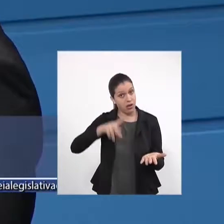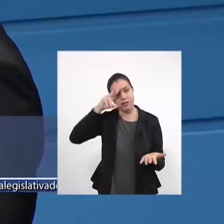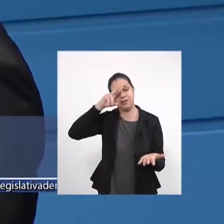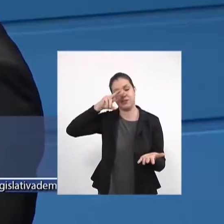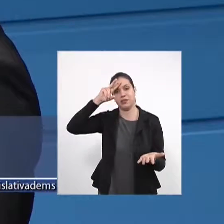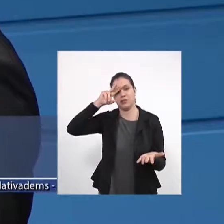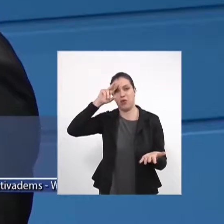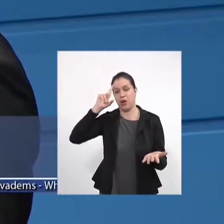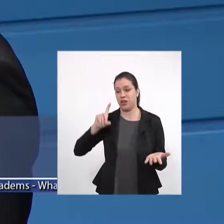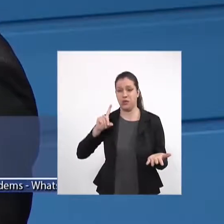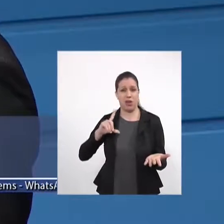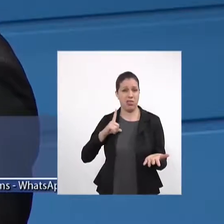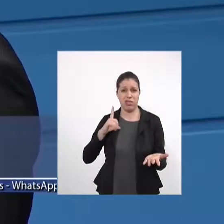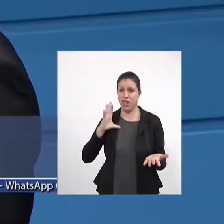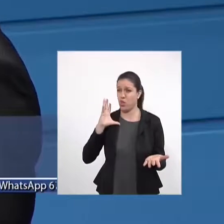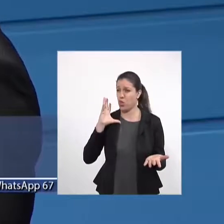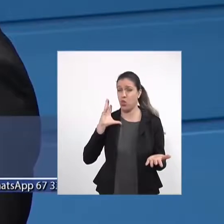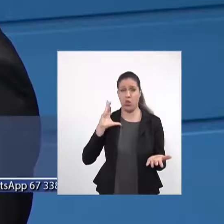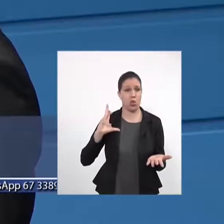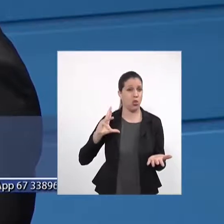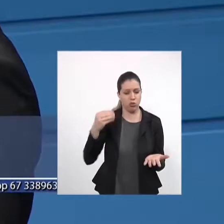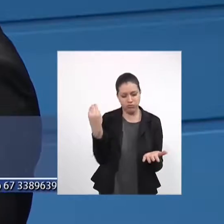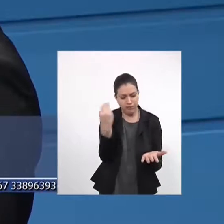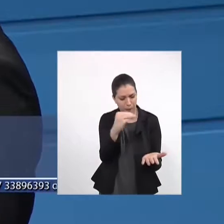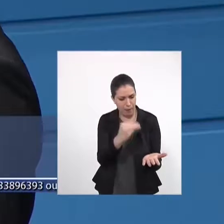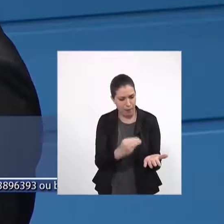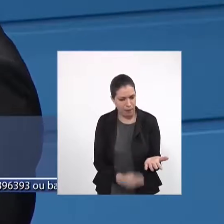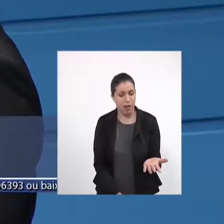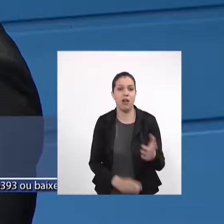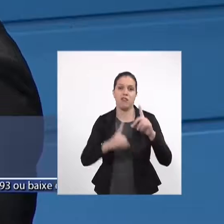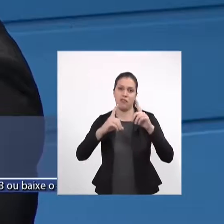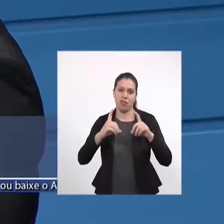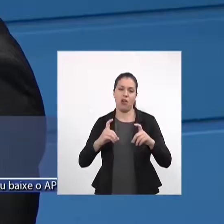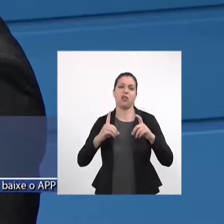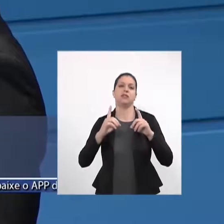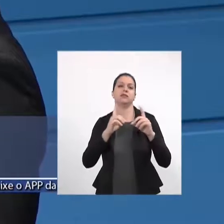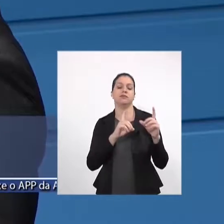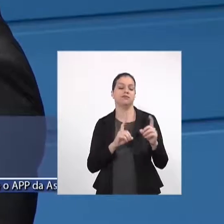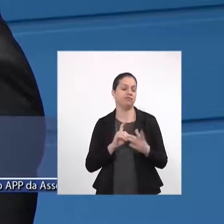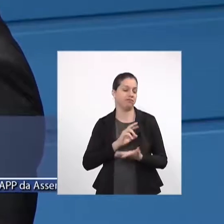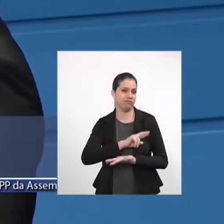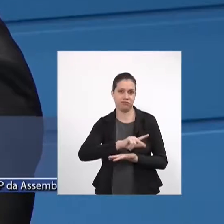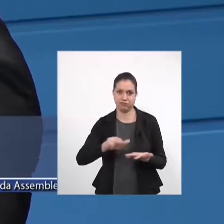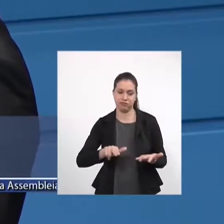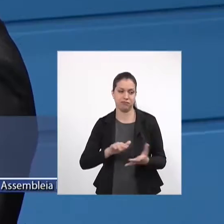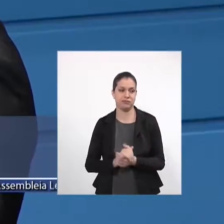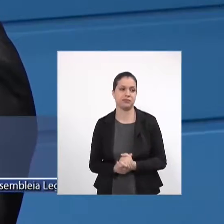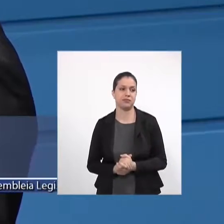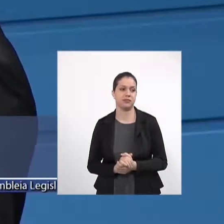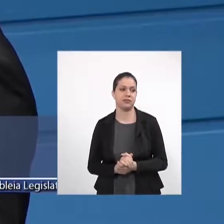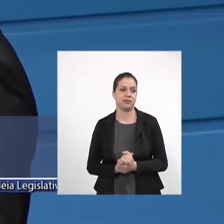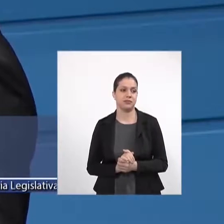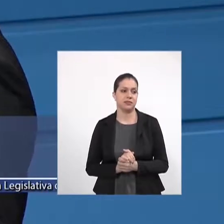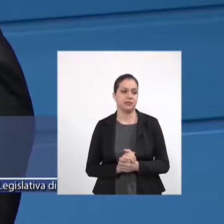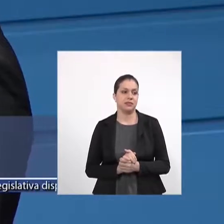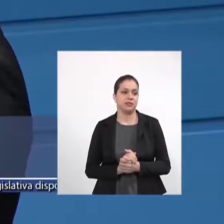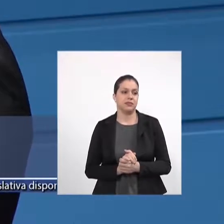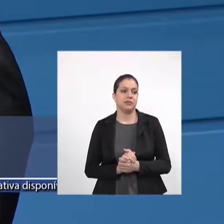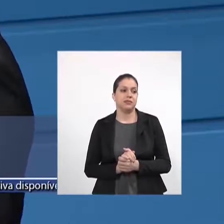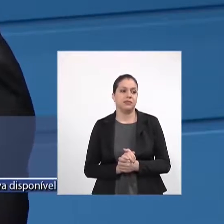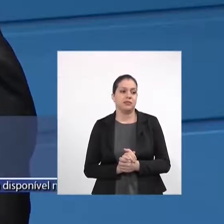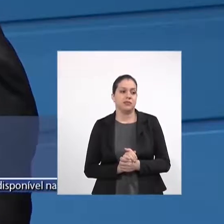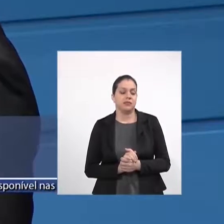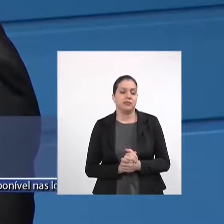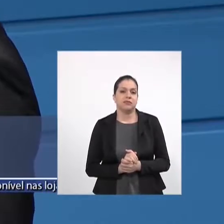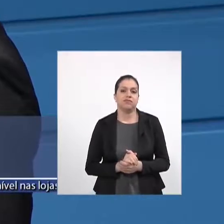Dourados. Ali está tudo registrado, em fotos e imagens que estão perenes, se